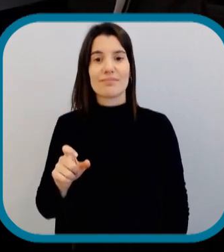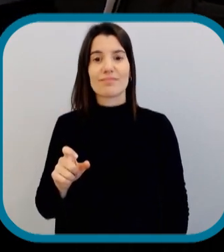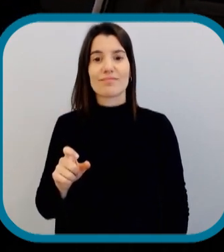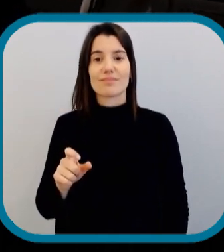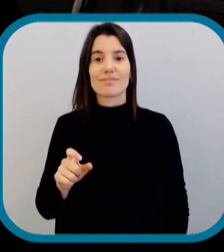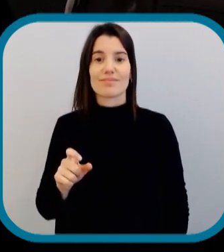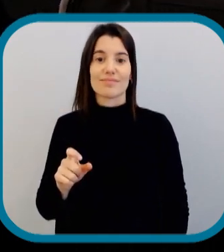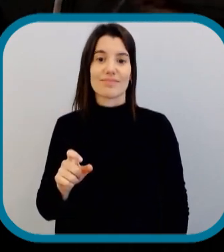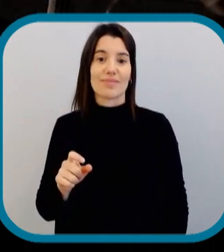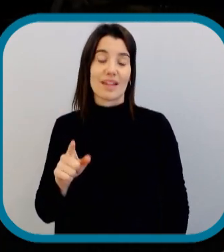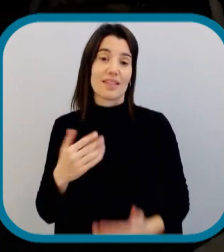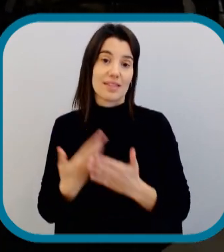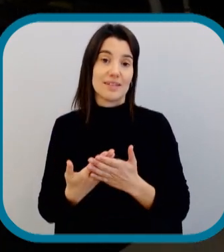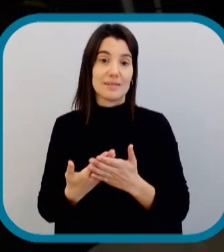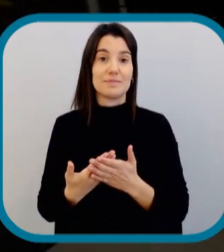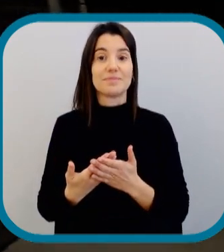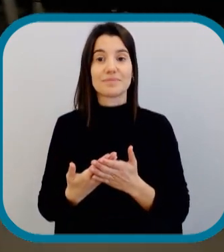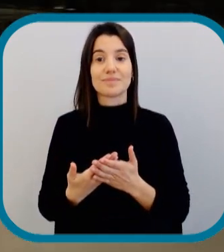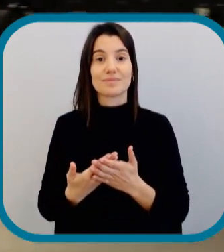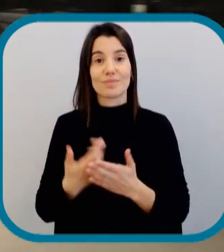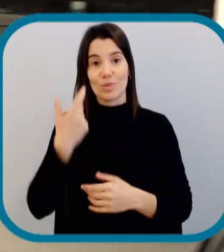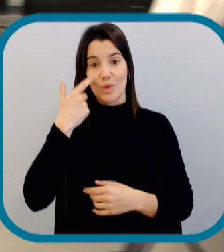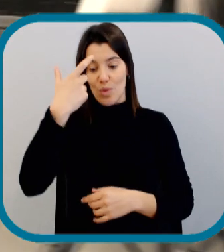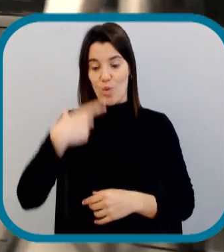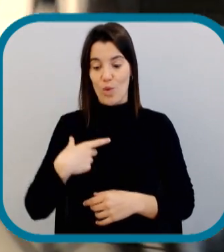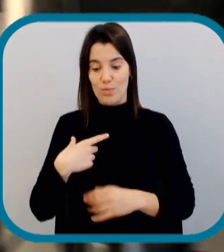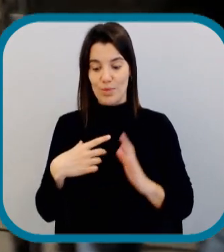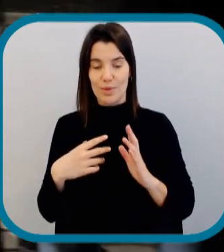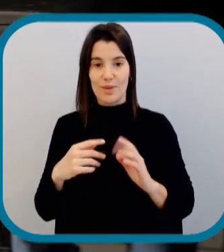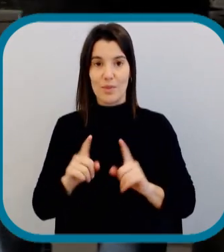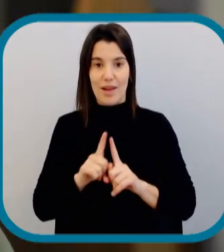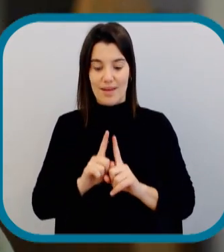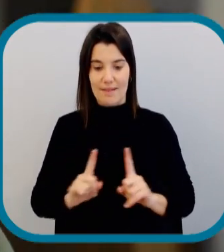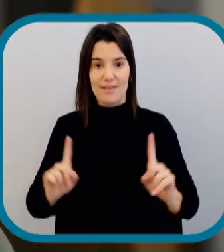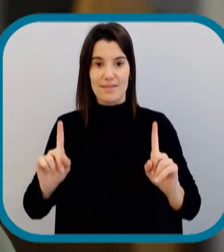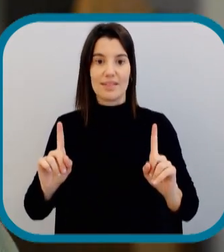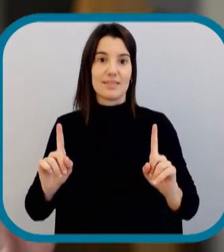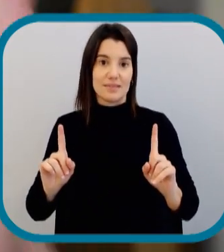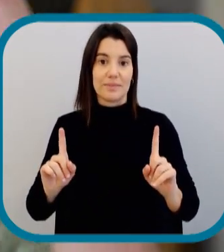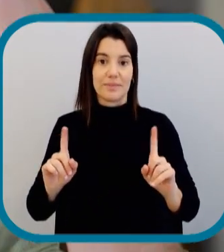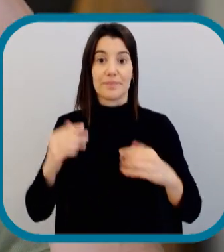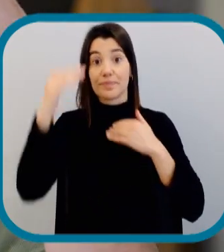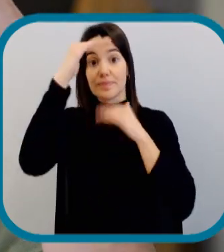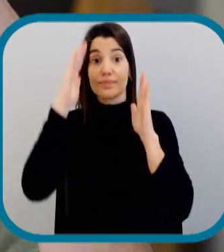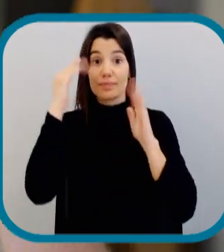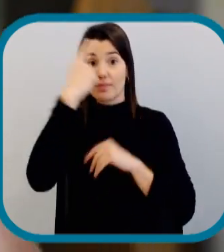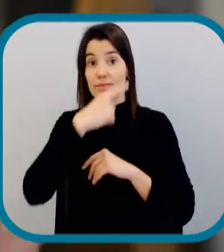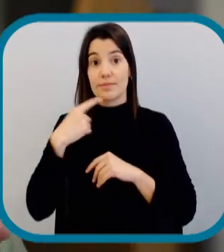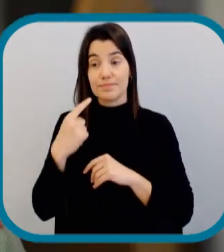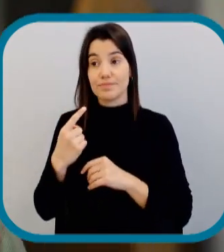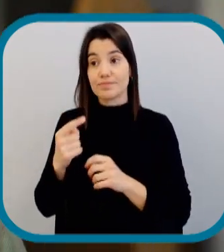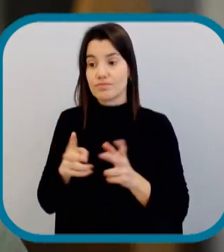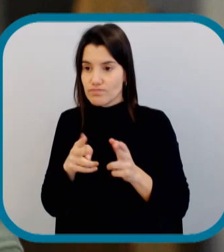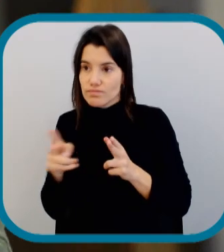que foi quem fez o duplo do holograma do angélico, e depois toda a parte facial